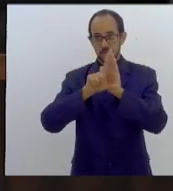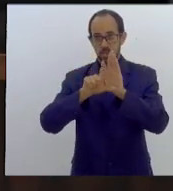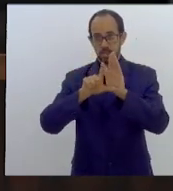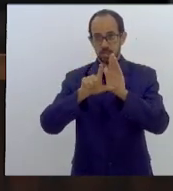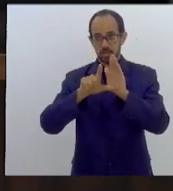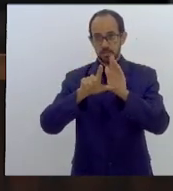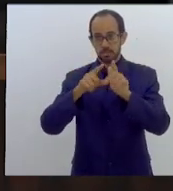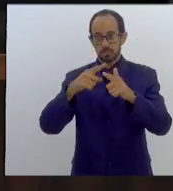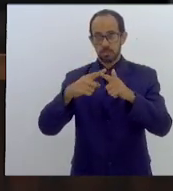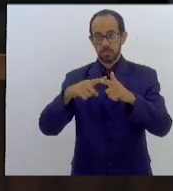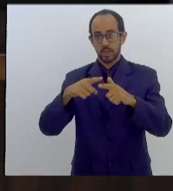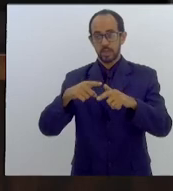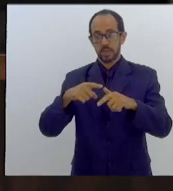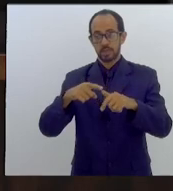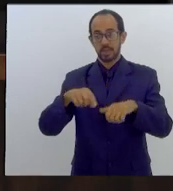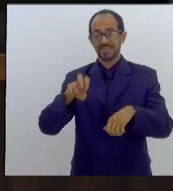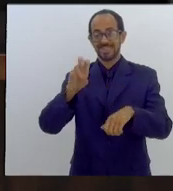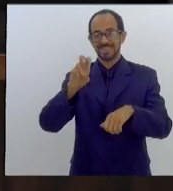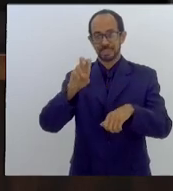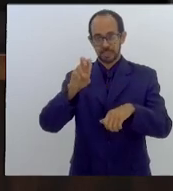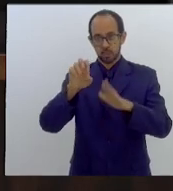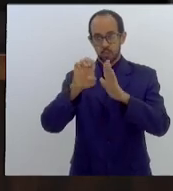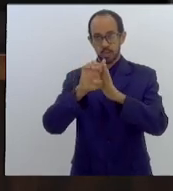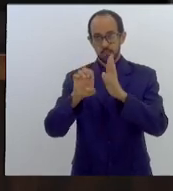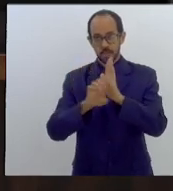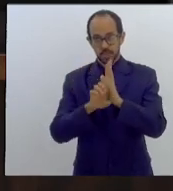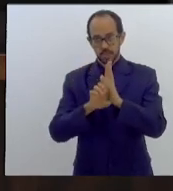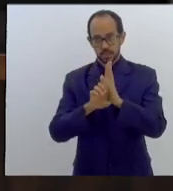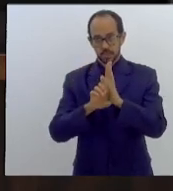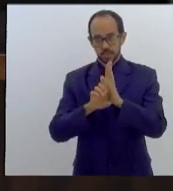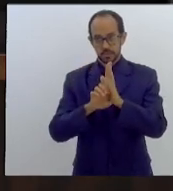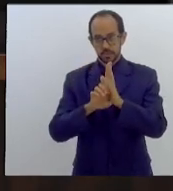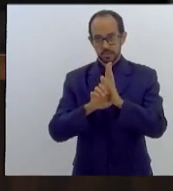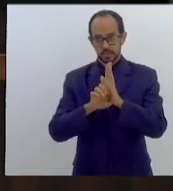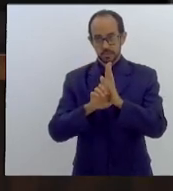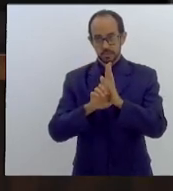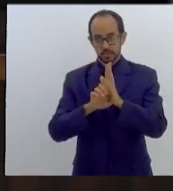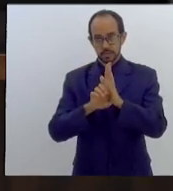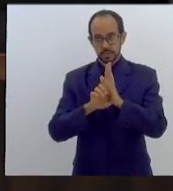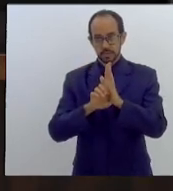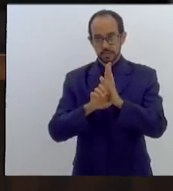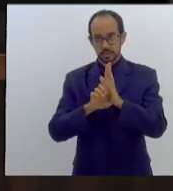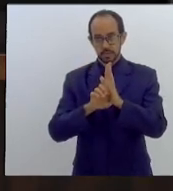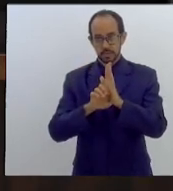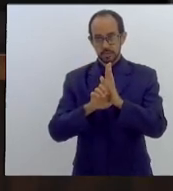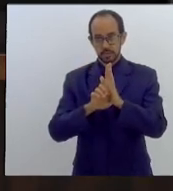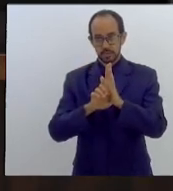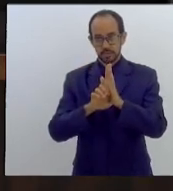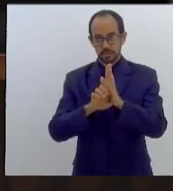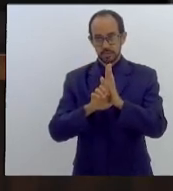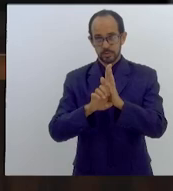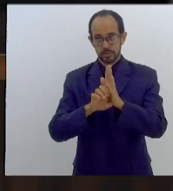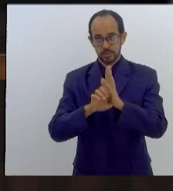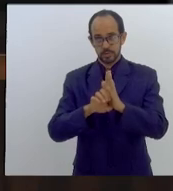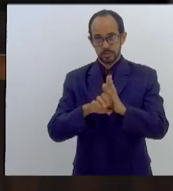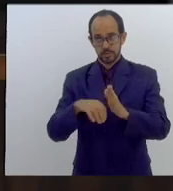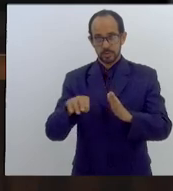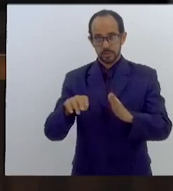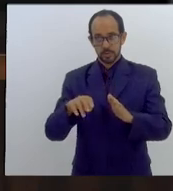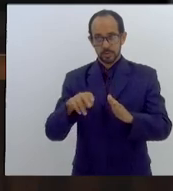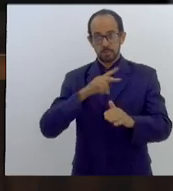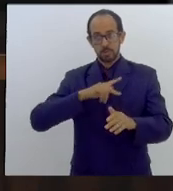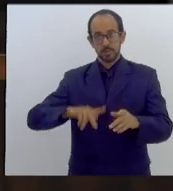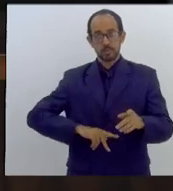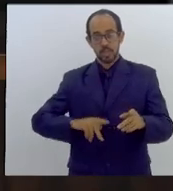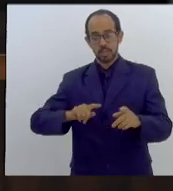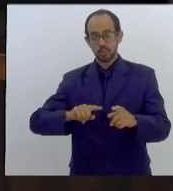5 artigos, perdão, são 5 emendas. Tem outro projeto adiante, presidente? Tem. Presidente. Pedi Vossa Excelência para inverter a pauta